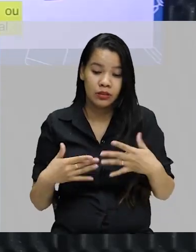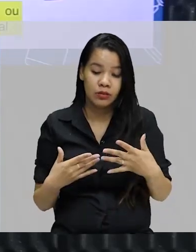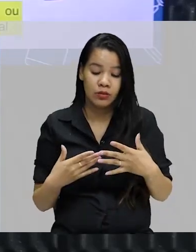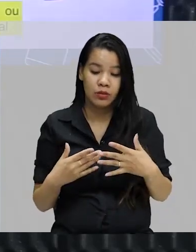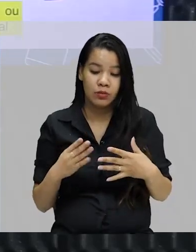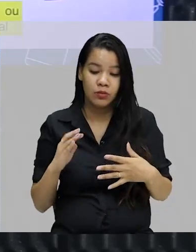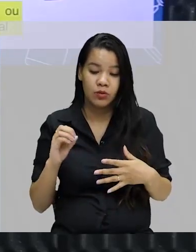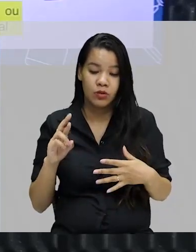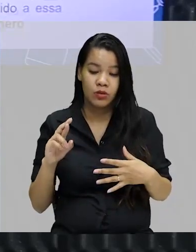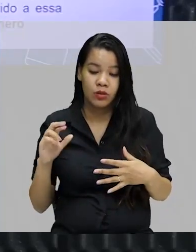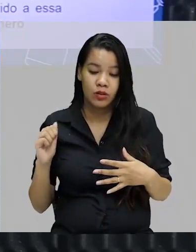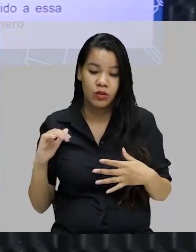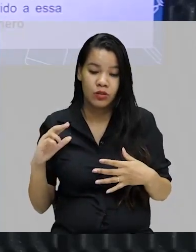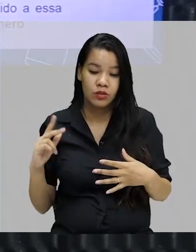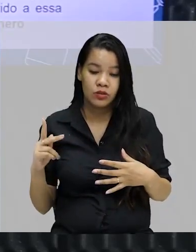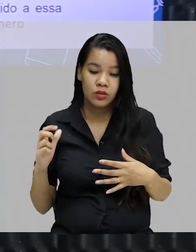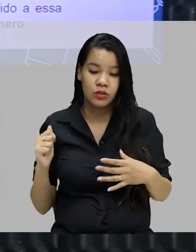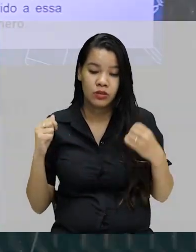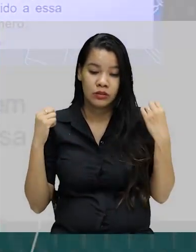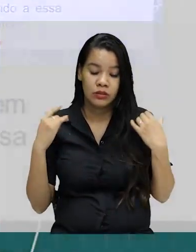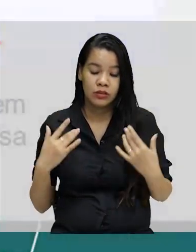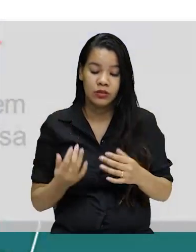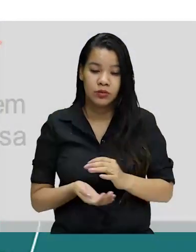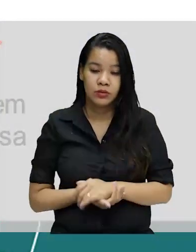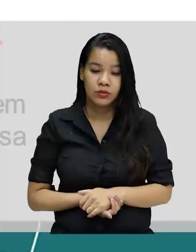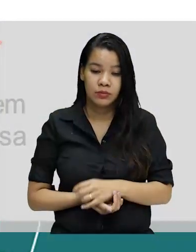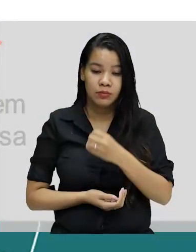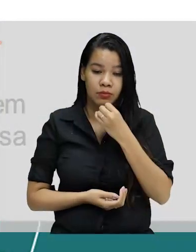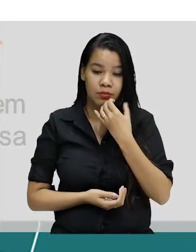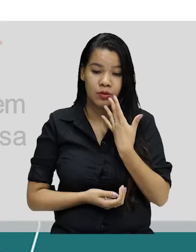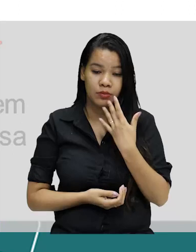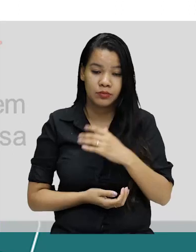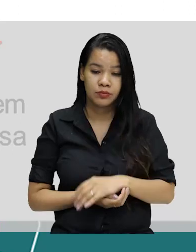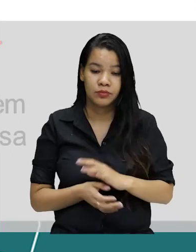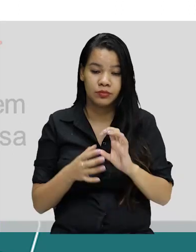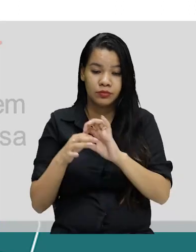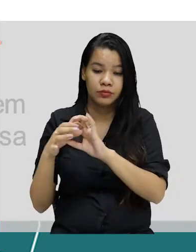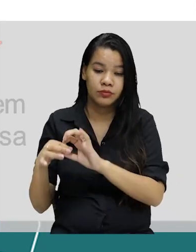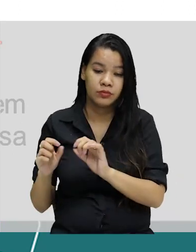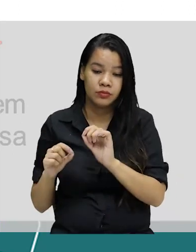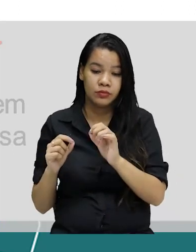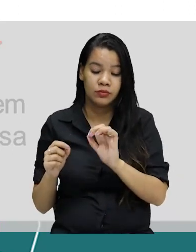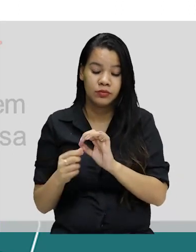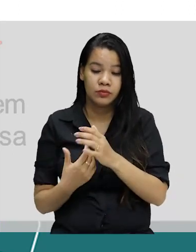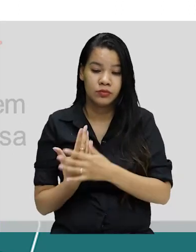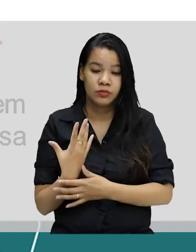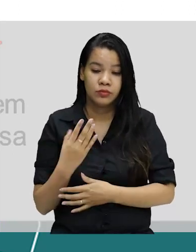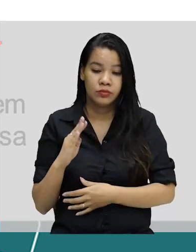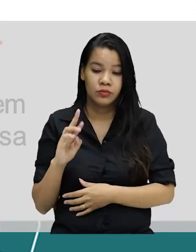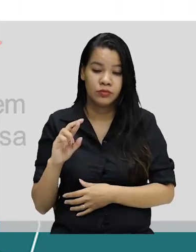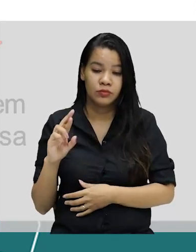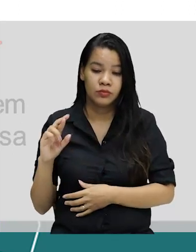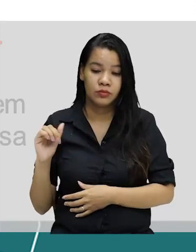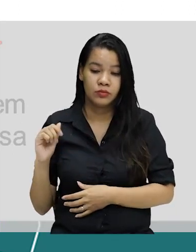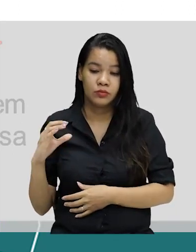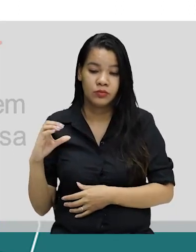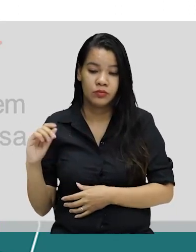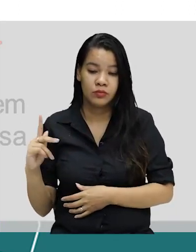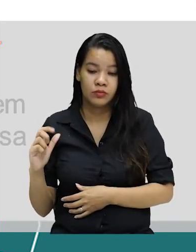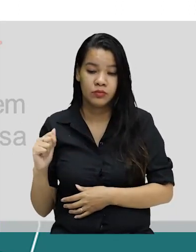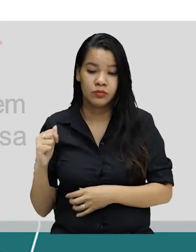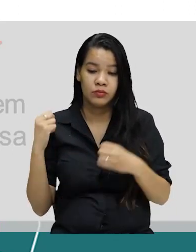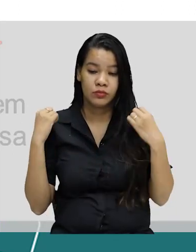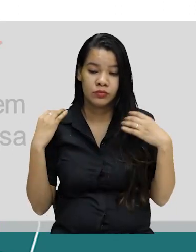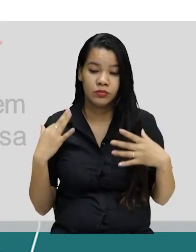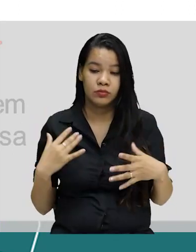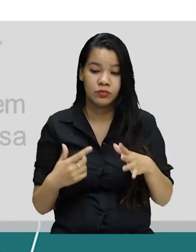borracha natural. Bom, as cadeias que constituem a borracha natural, eles